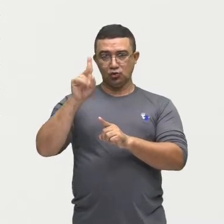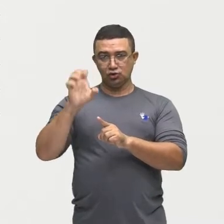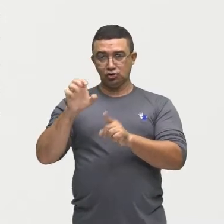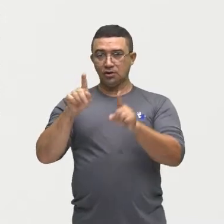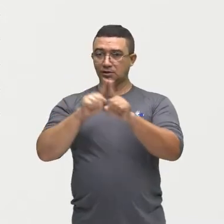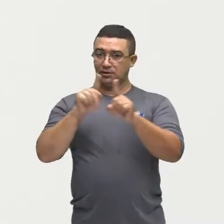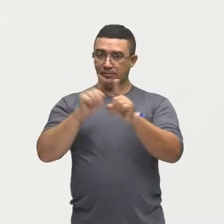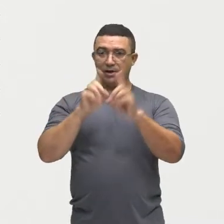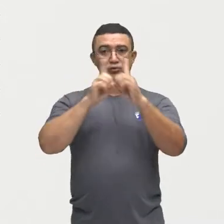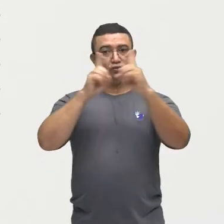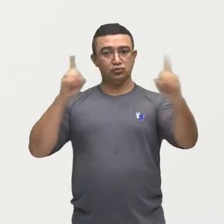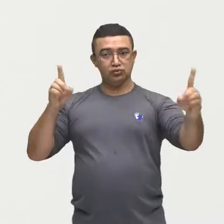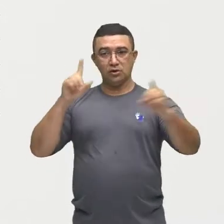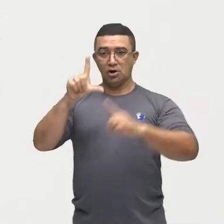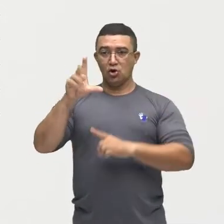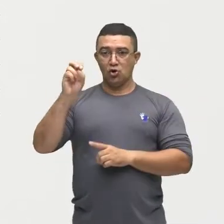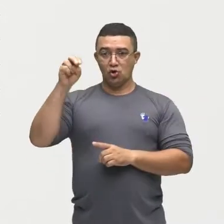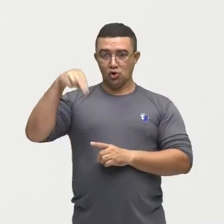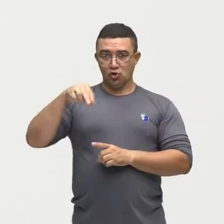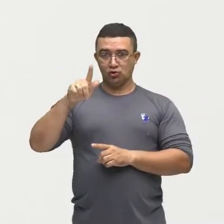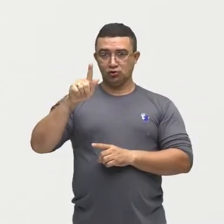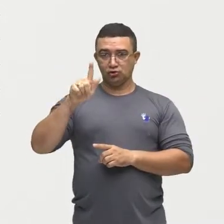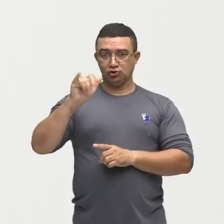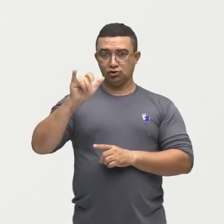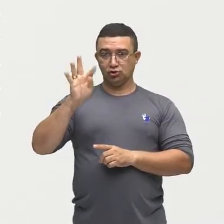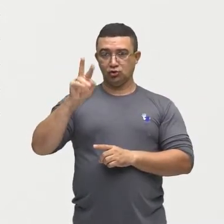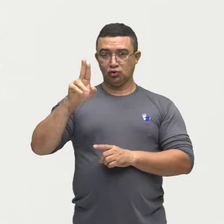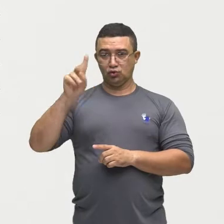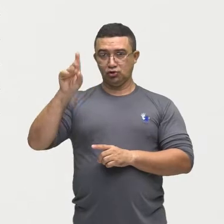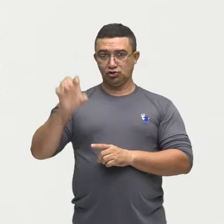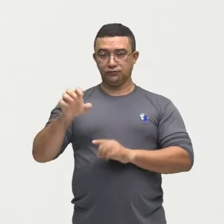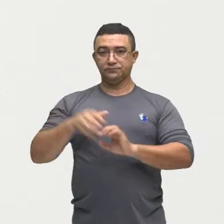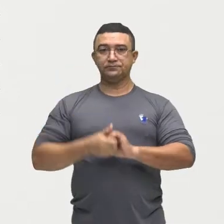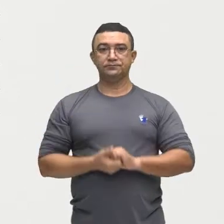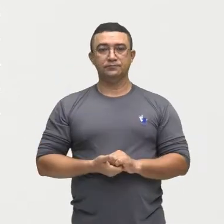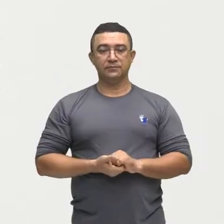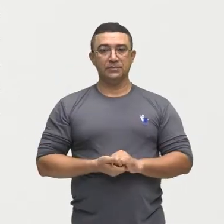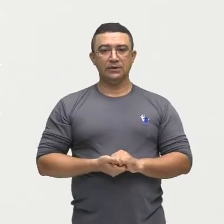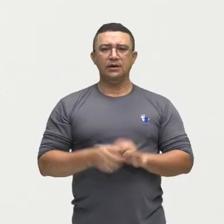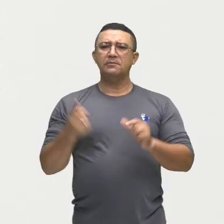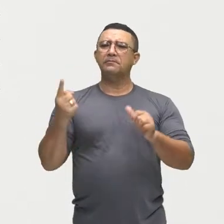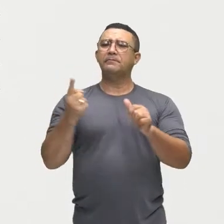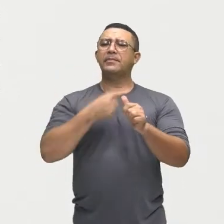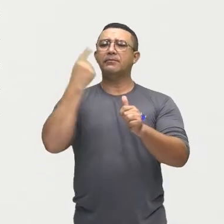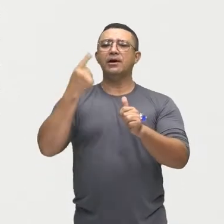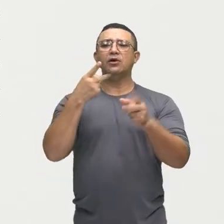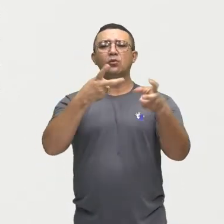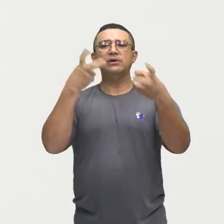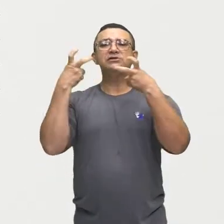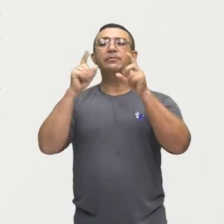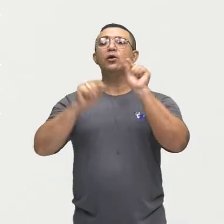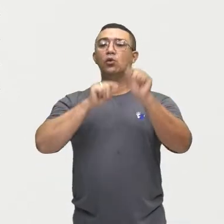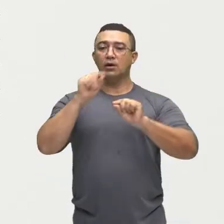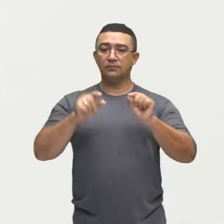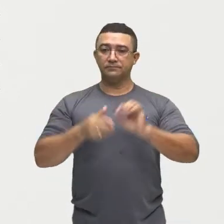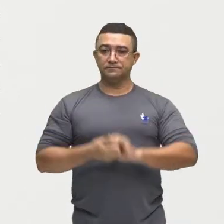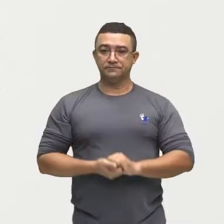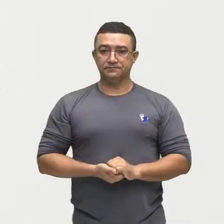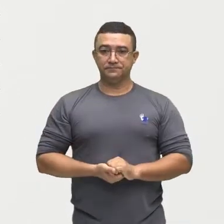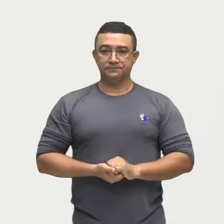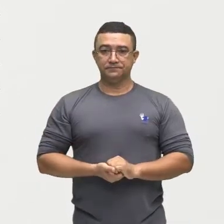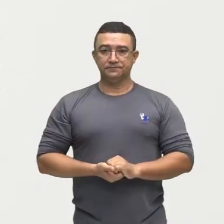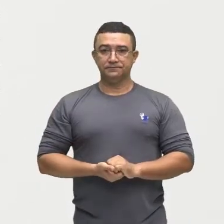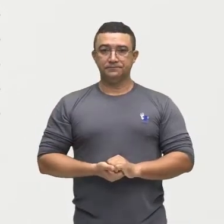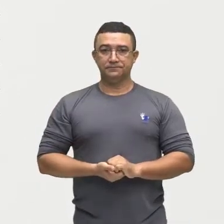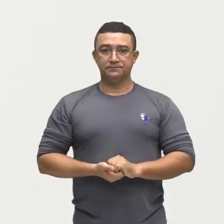aprendeu aí, tanto da latitude quanto da longitude. Então, eu primeiro vou observar, gente, vou colocar aí uma dica para vocês. Vou